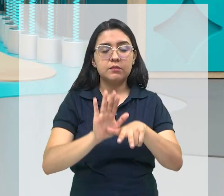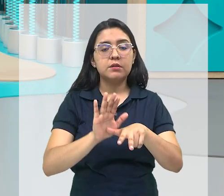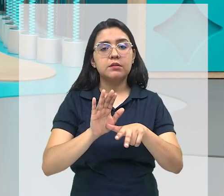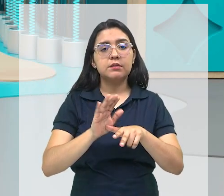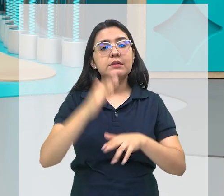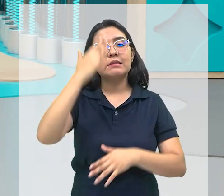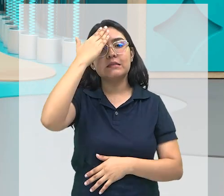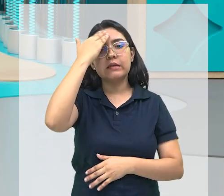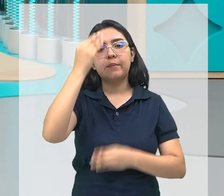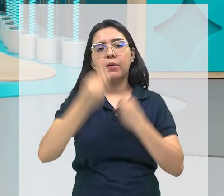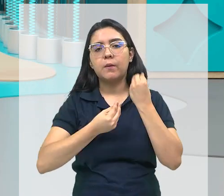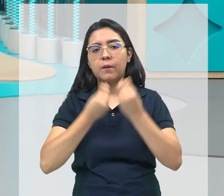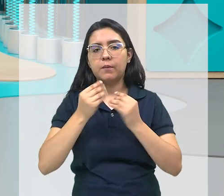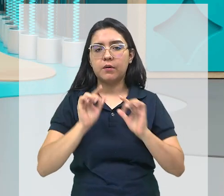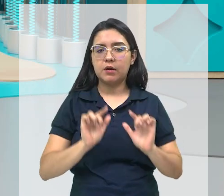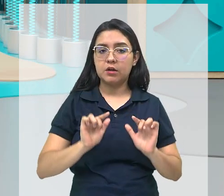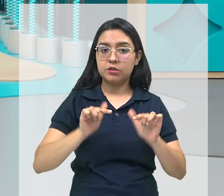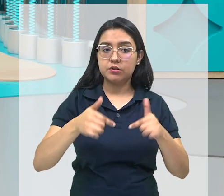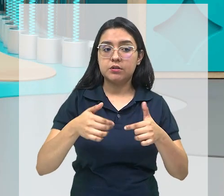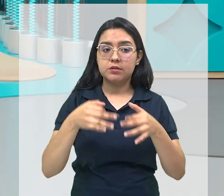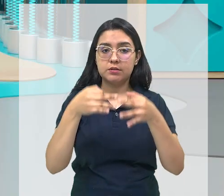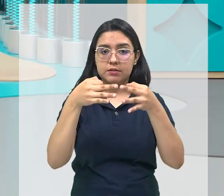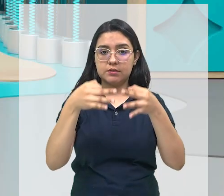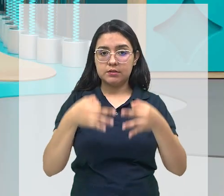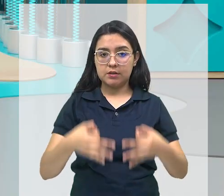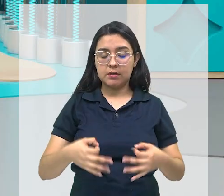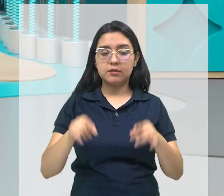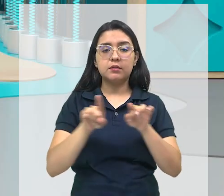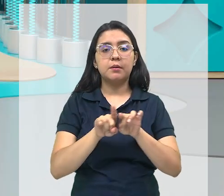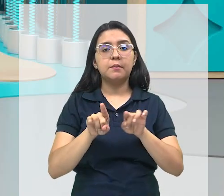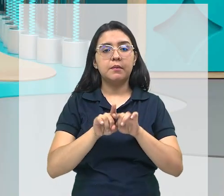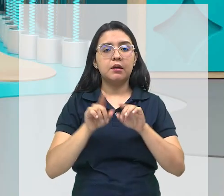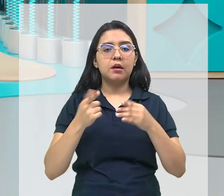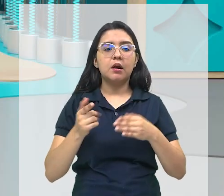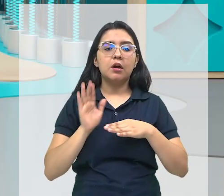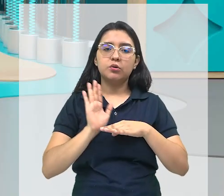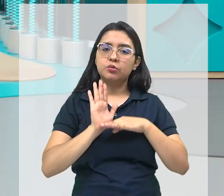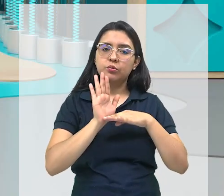saibam agir de forma correta e auxiliar